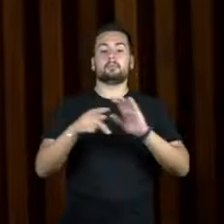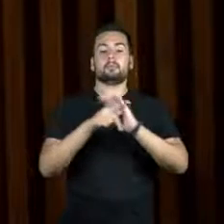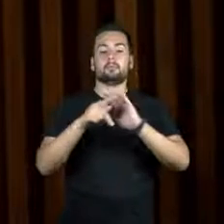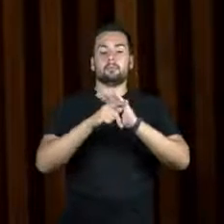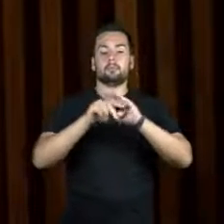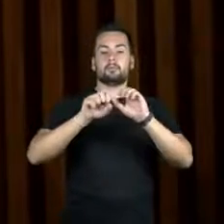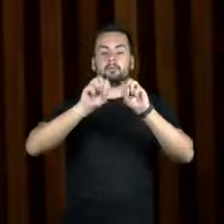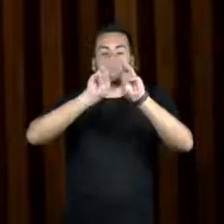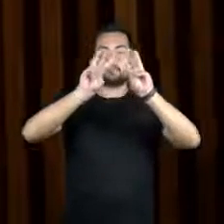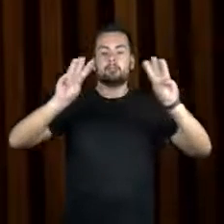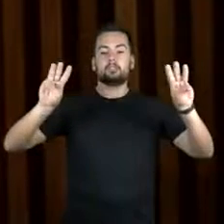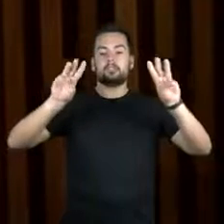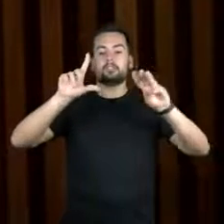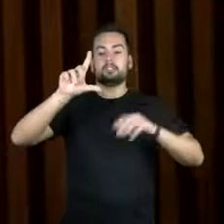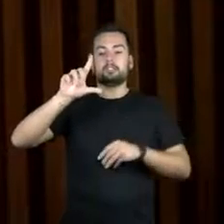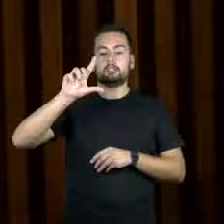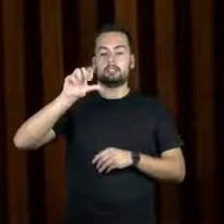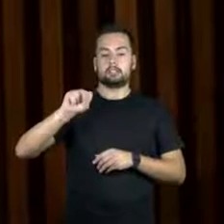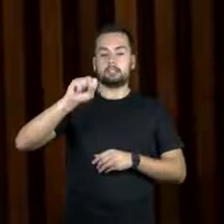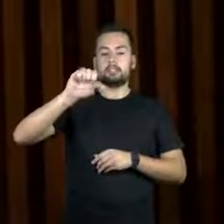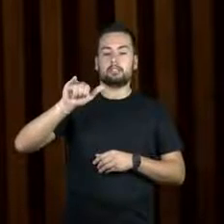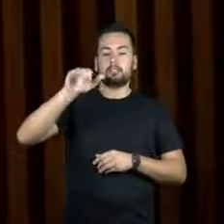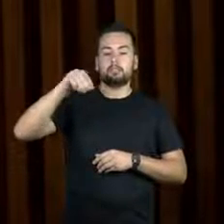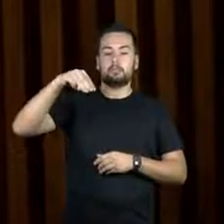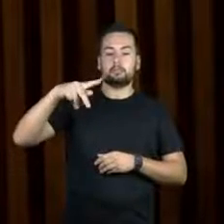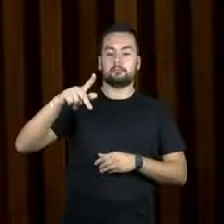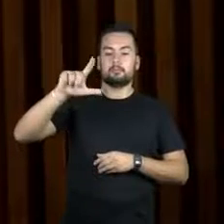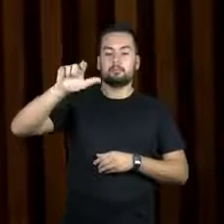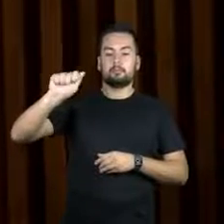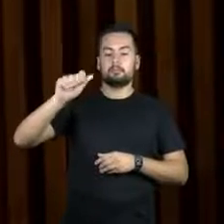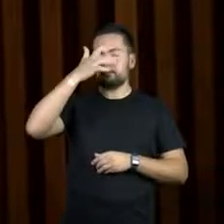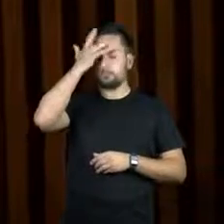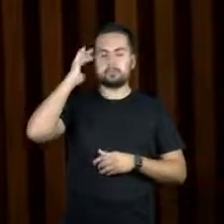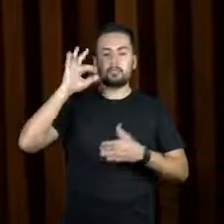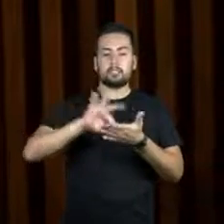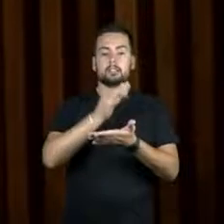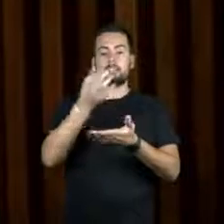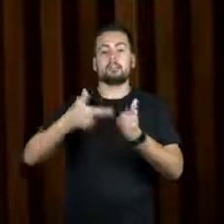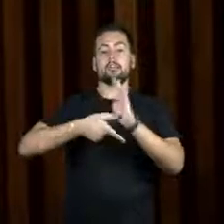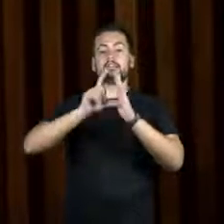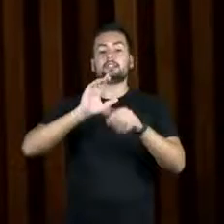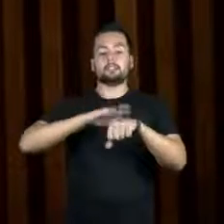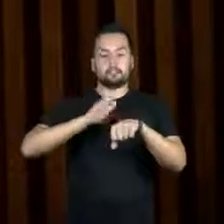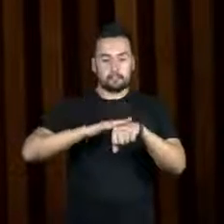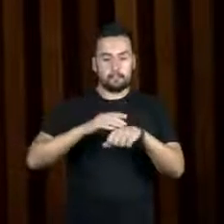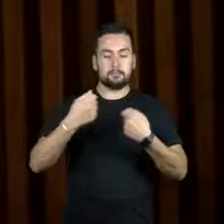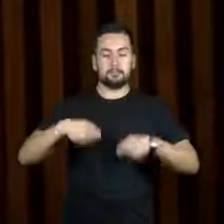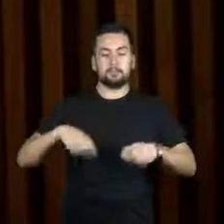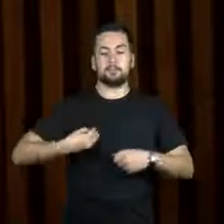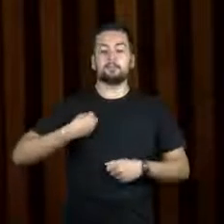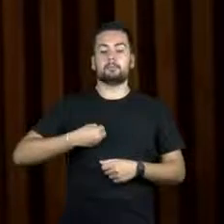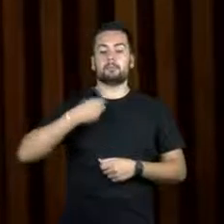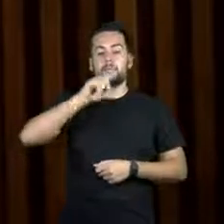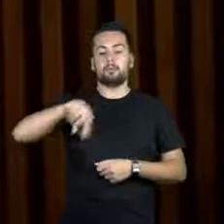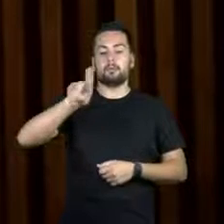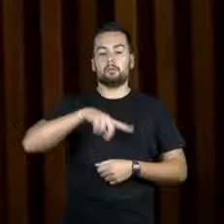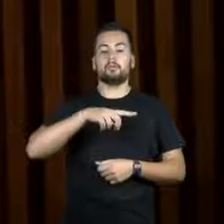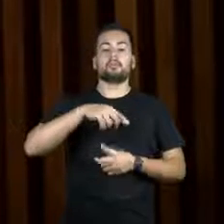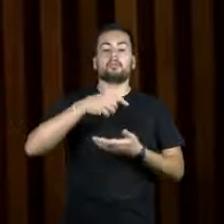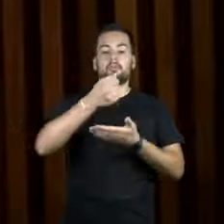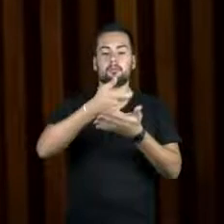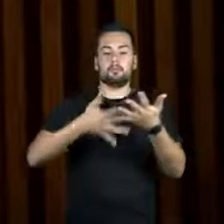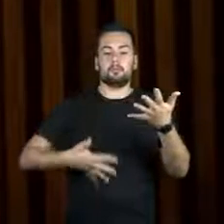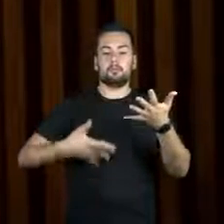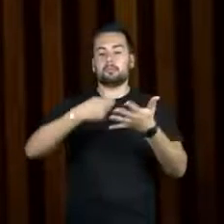fixado no chat da live. Aqueles que realizaram previamente a inscrição devem confirmar a presença preenchendo um formulário que